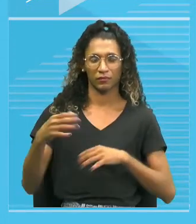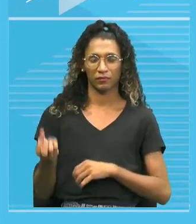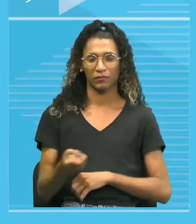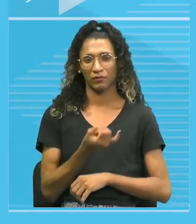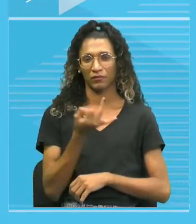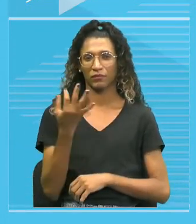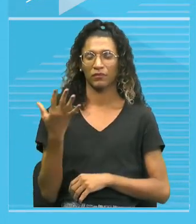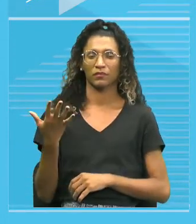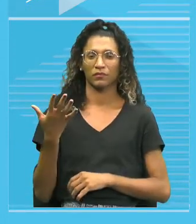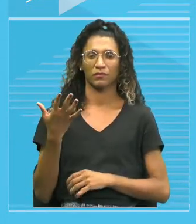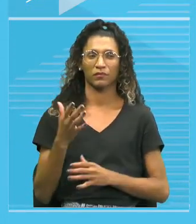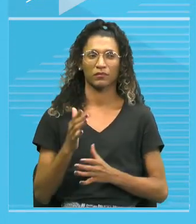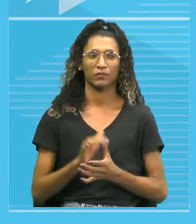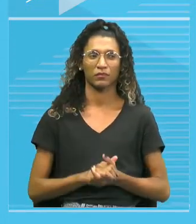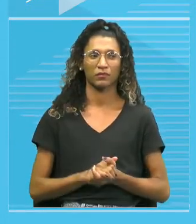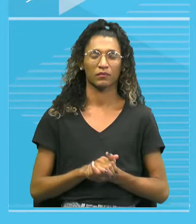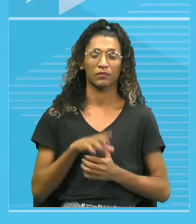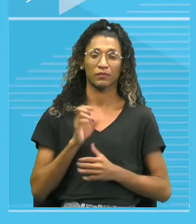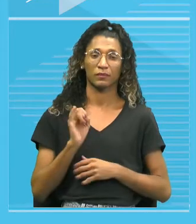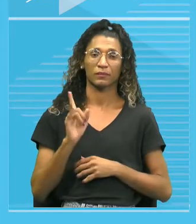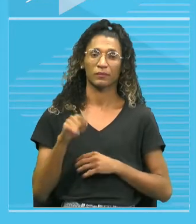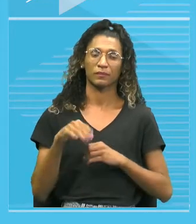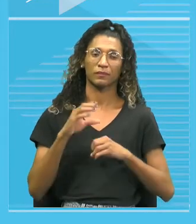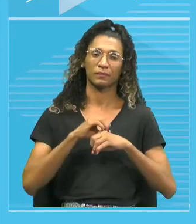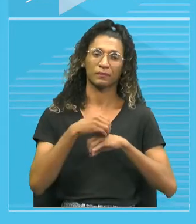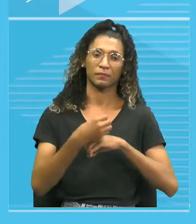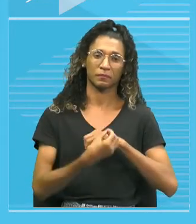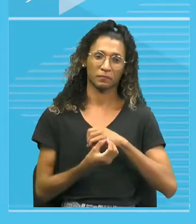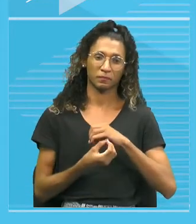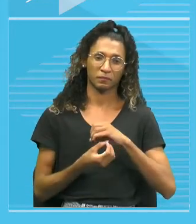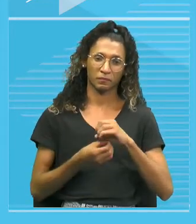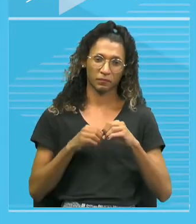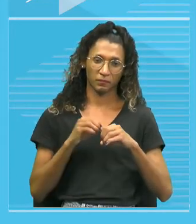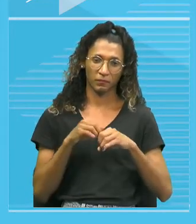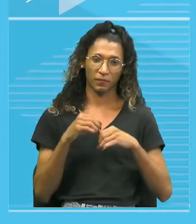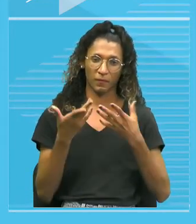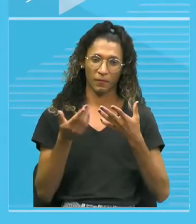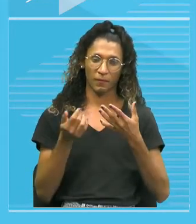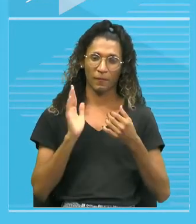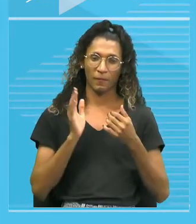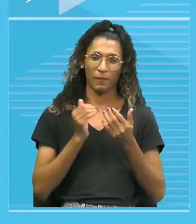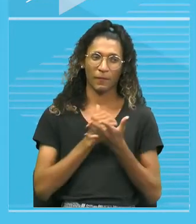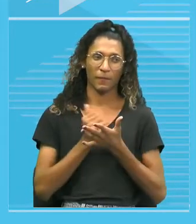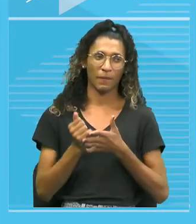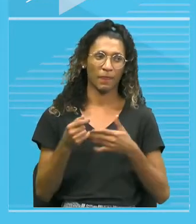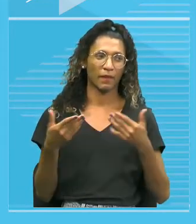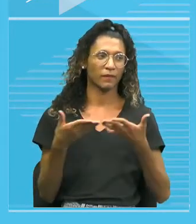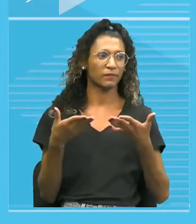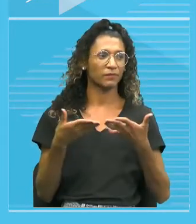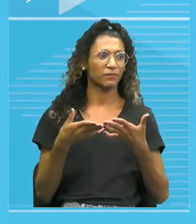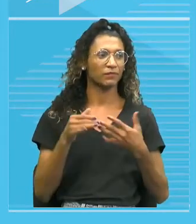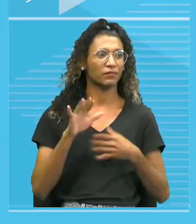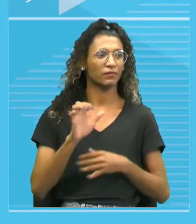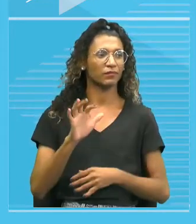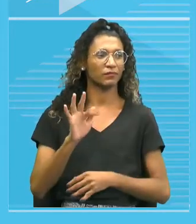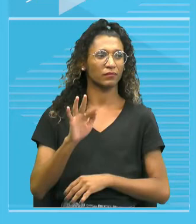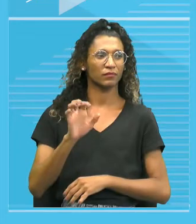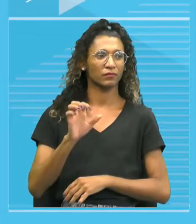célula. Célula ou tecido, que é o que eu já falei. Vamos começar aqui pelos chamados efeitos